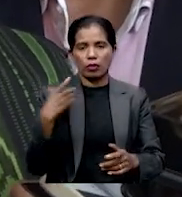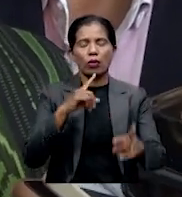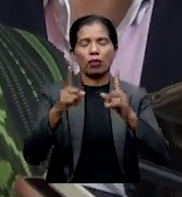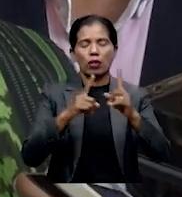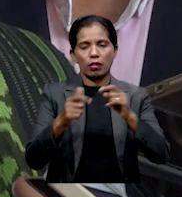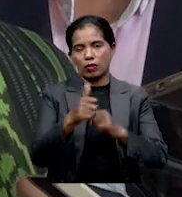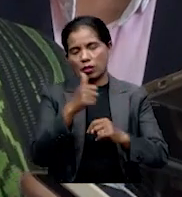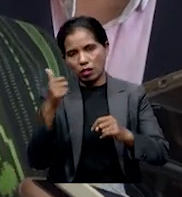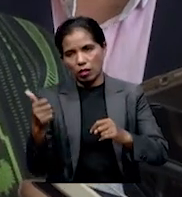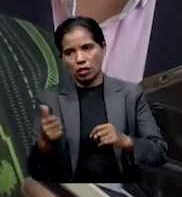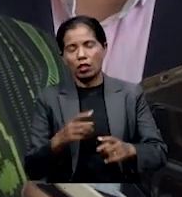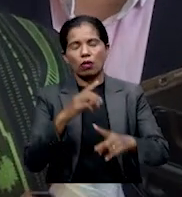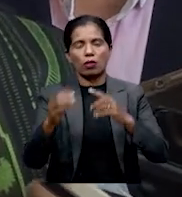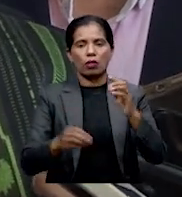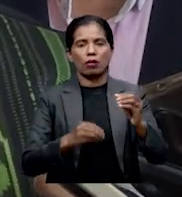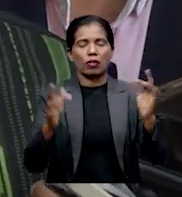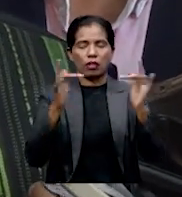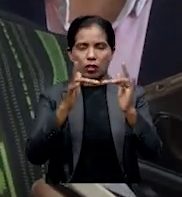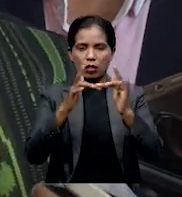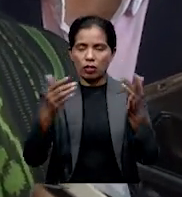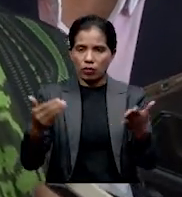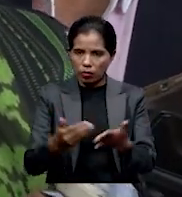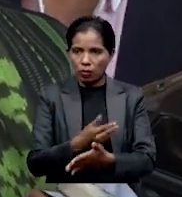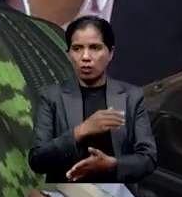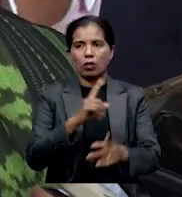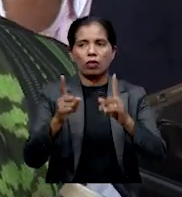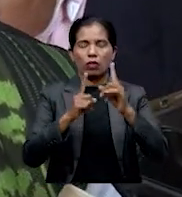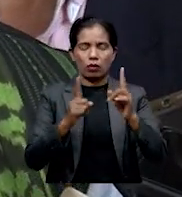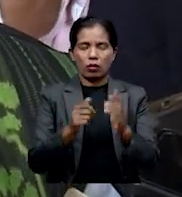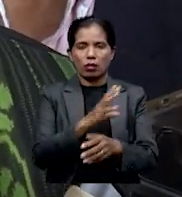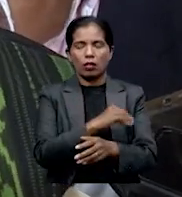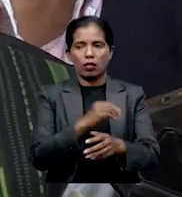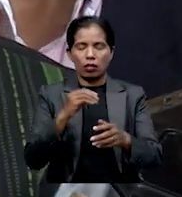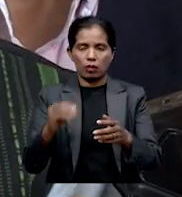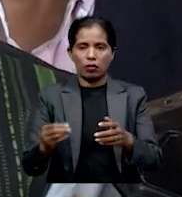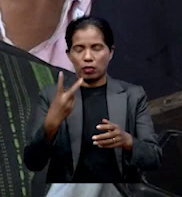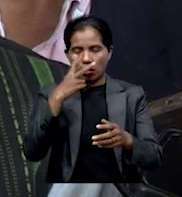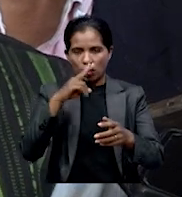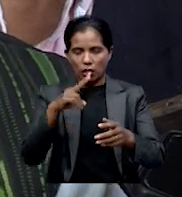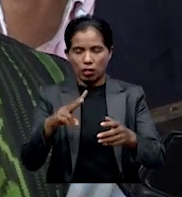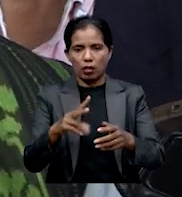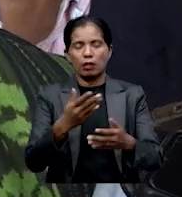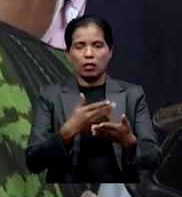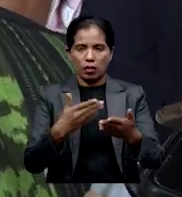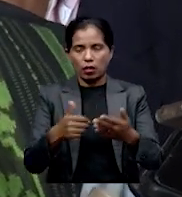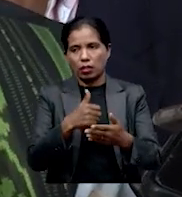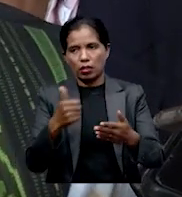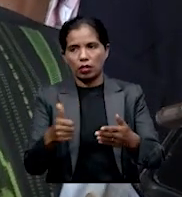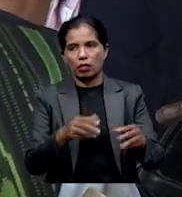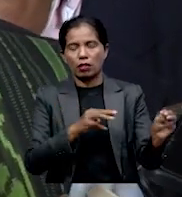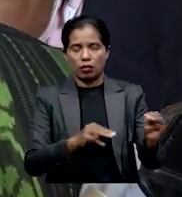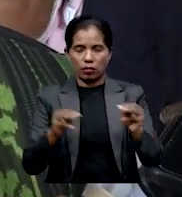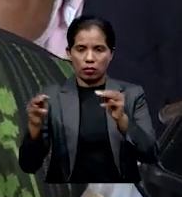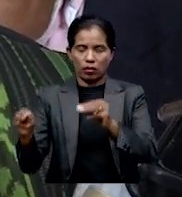celular, quando a tecnologia é bom, quando a quarta indústria, a revolução industrial, a teoria da sua quinta